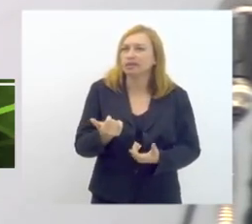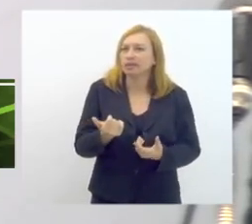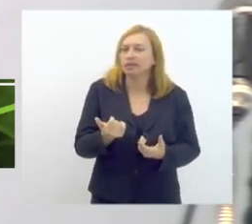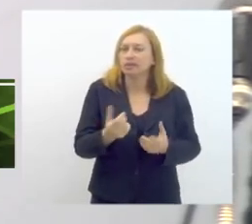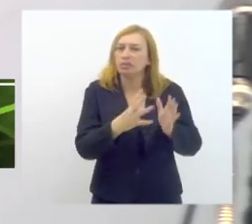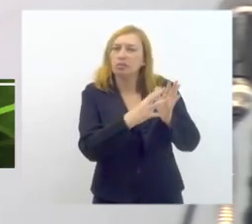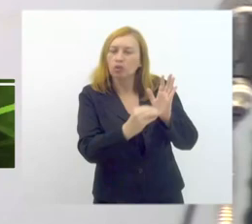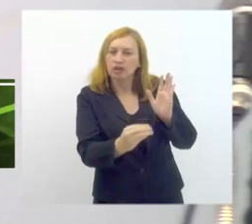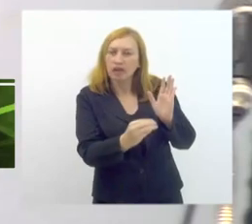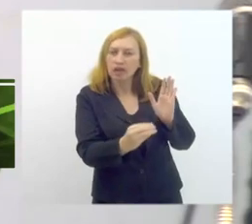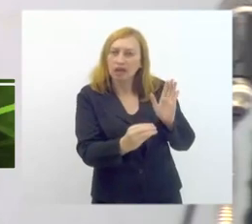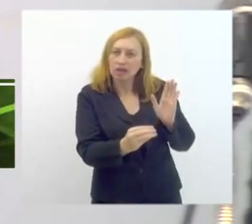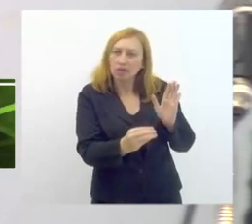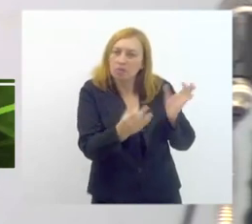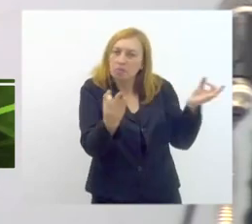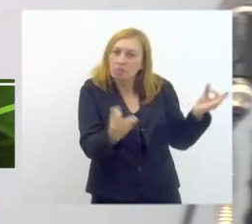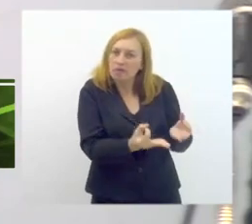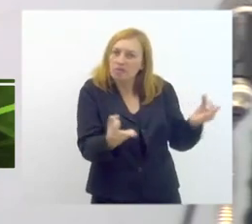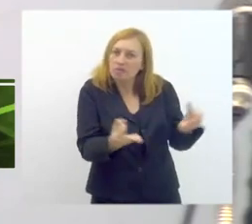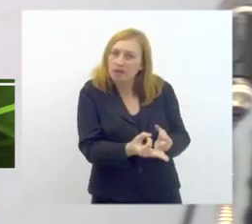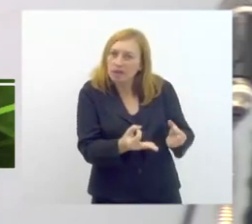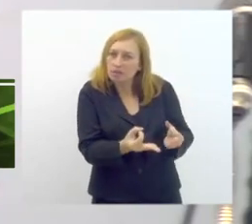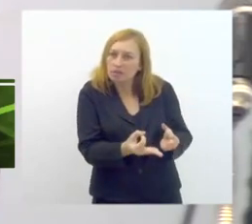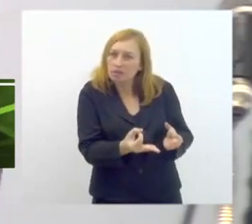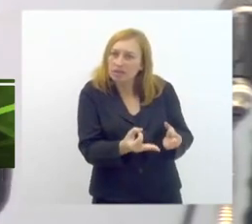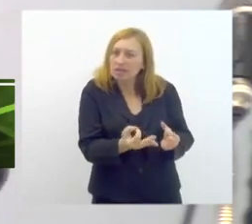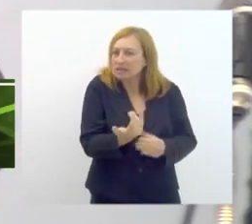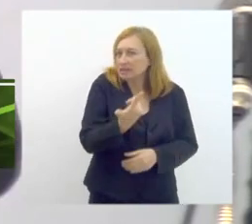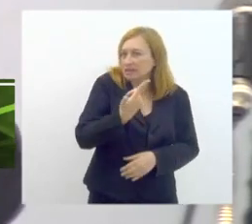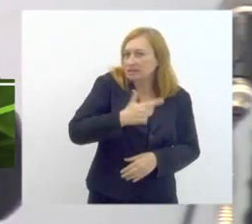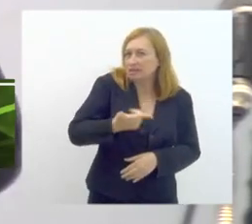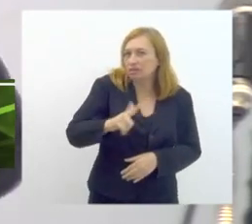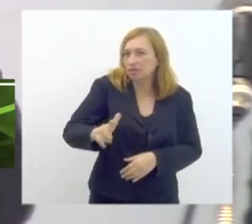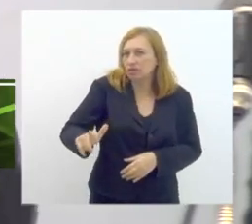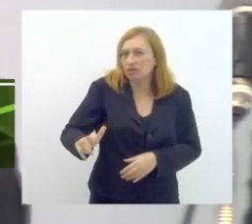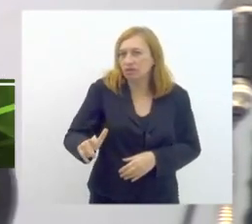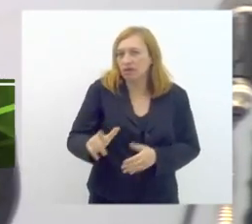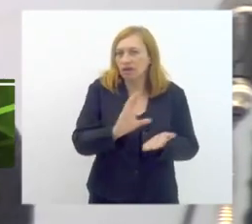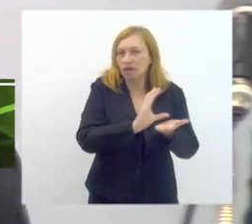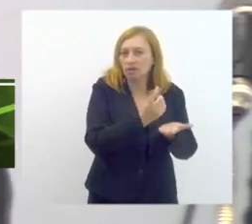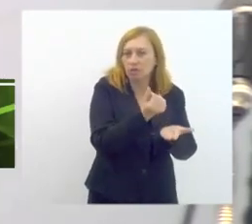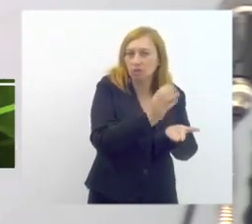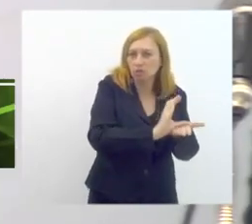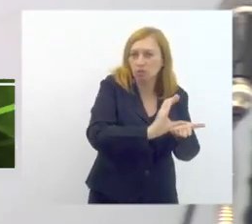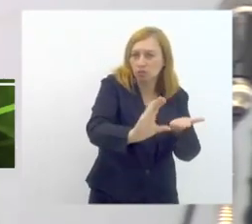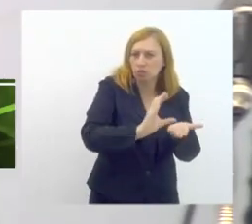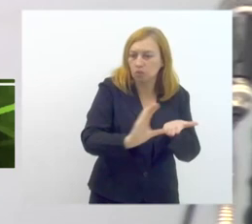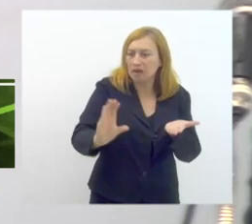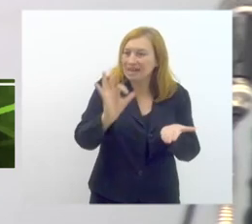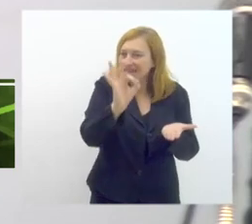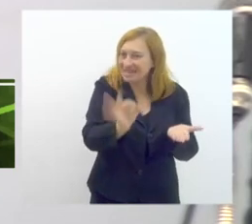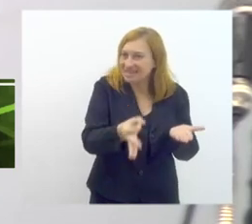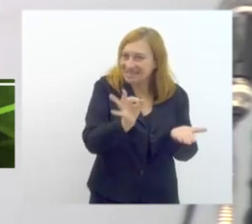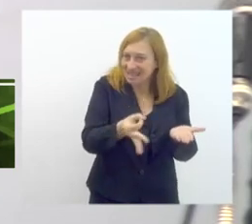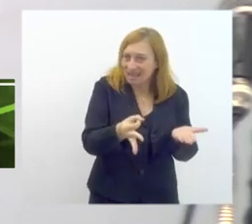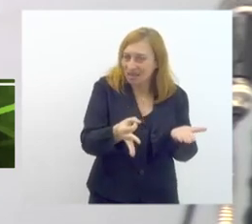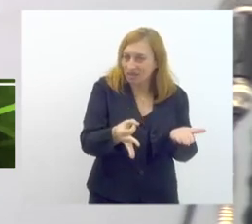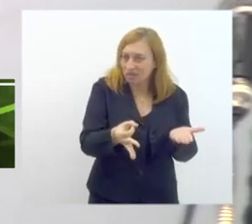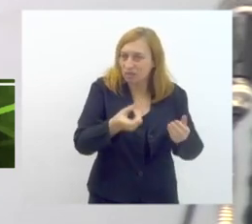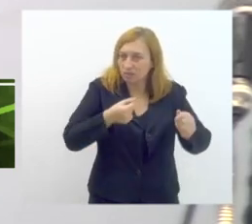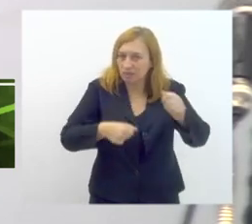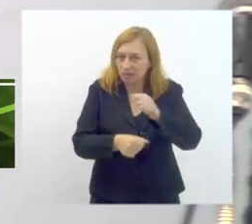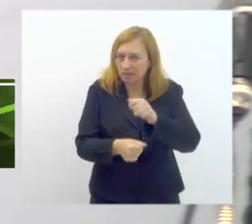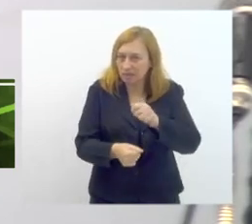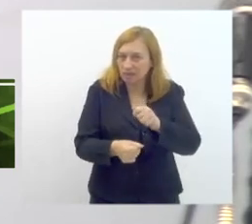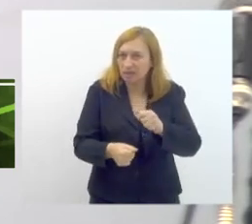modalidade gerencial perfeita se a gente não tiver os recursos necessários para financiar esse processo. E num